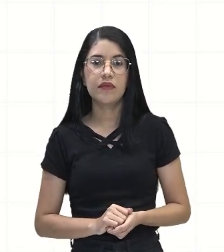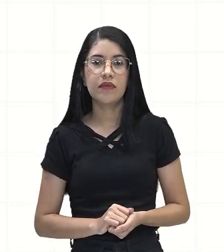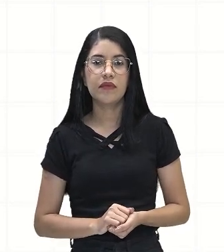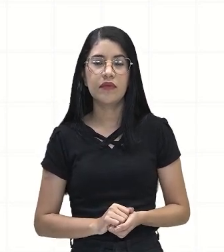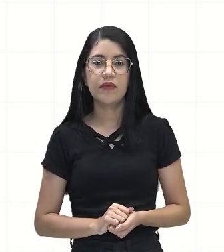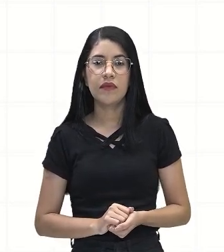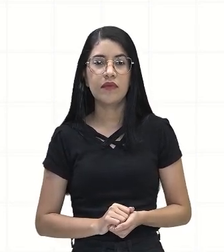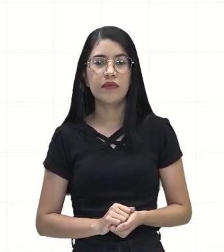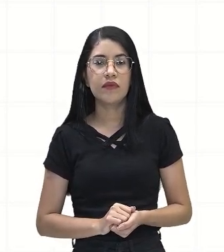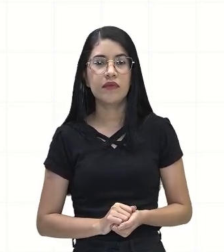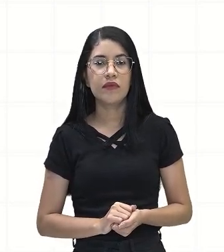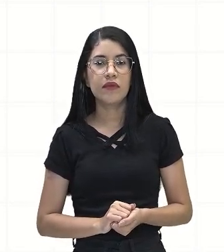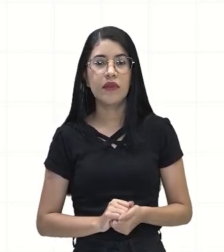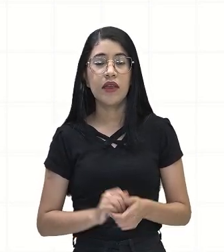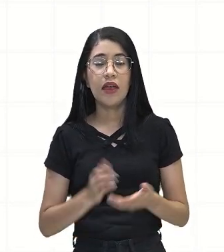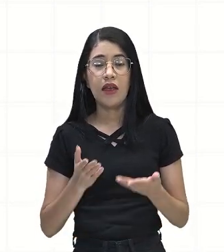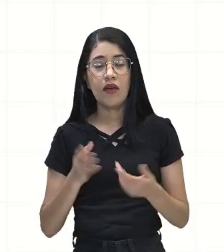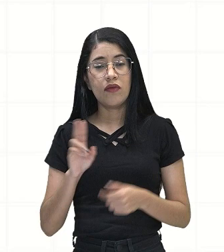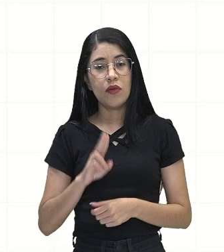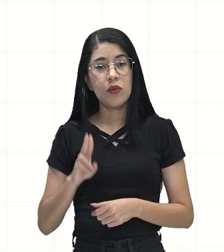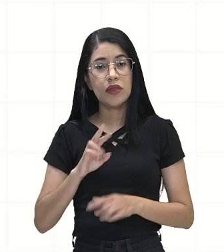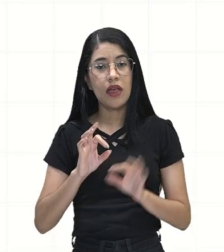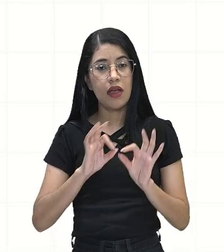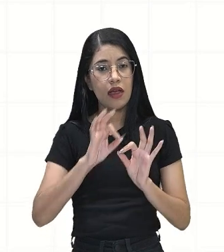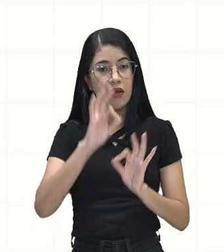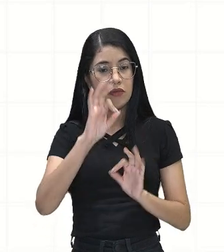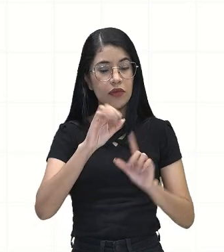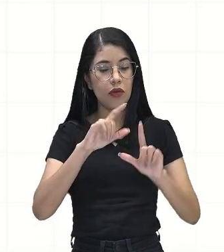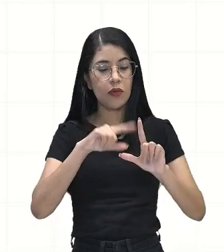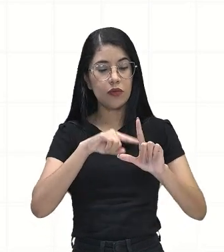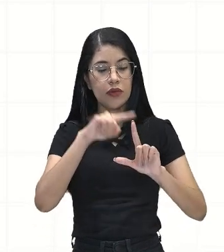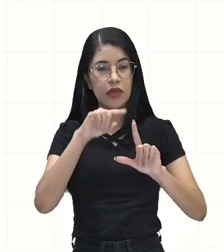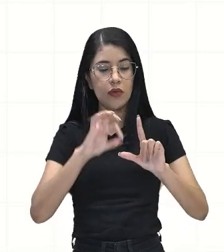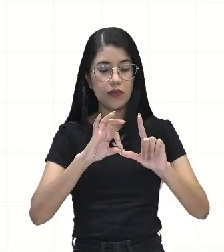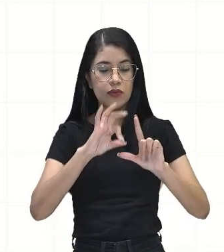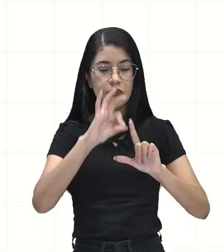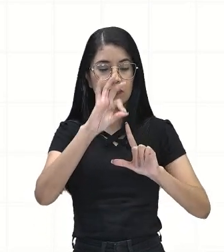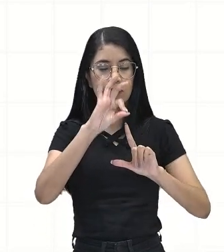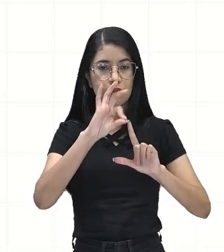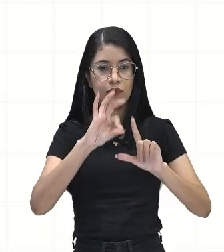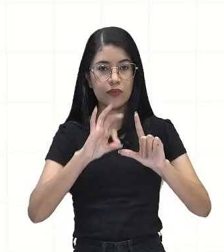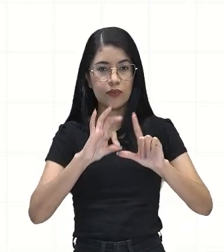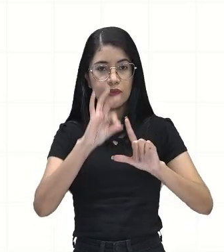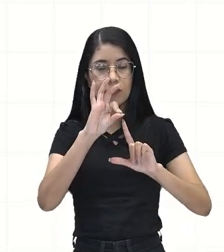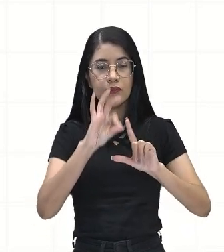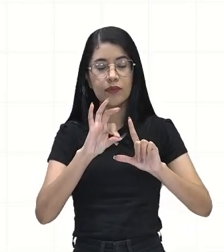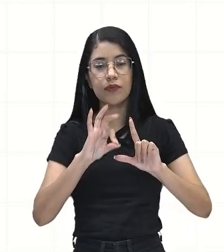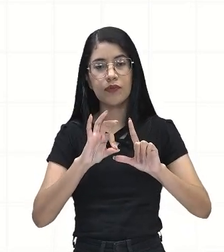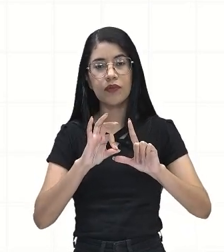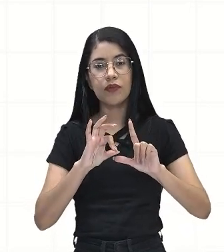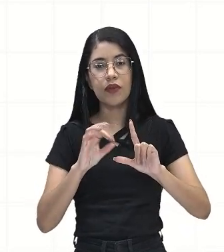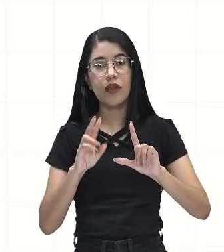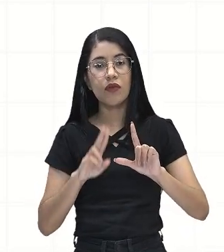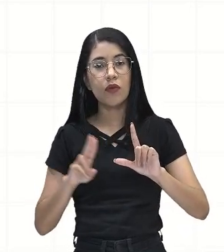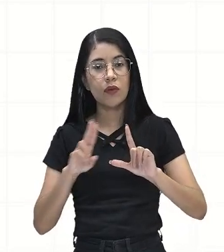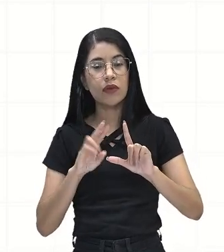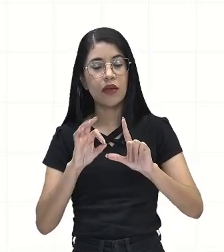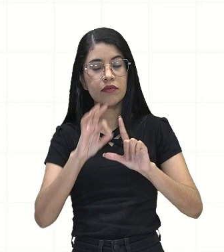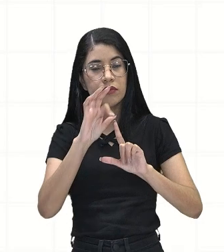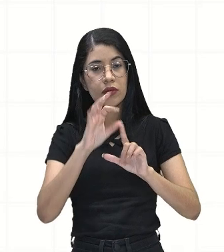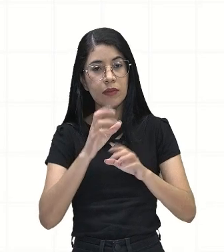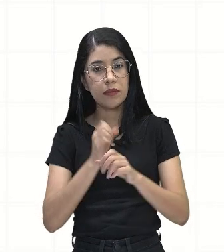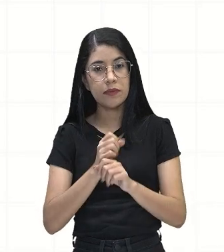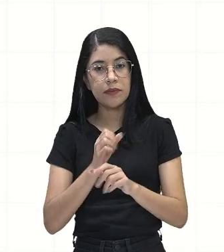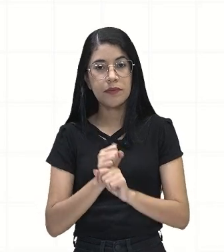vou estar trabalhando com a altura, tá bom? Eu vou estar trabalhando com essa altura aqui. Então, se eu vou estar trabalhando com essa altura,